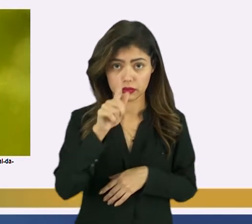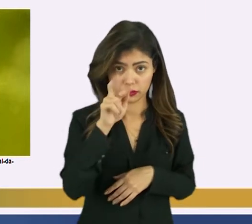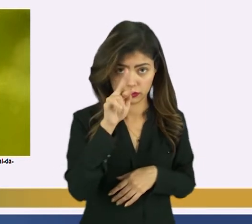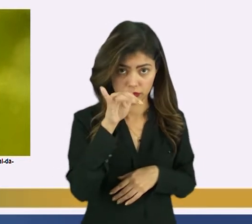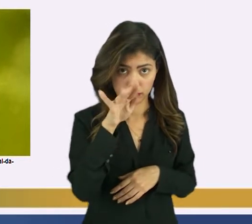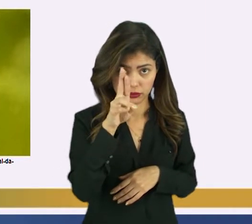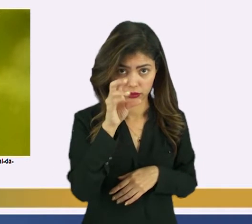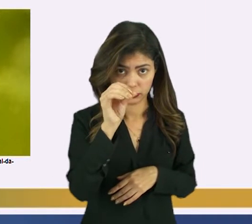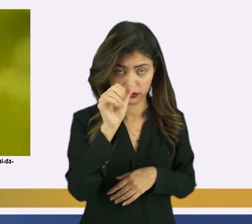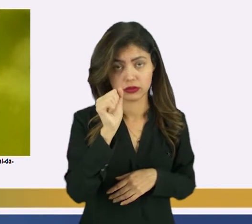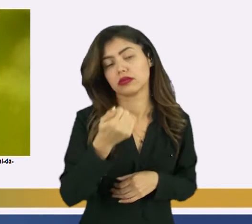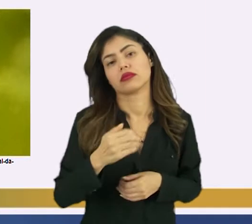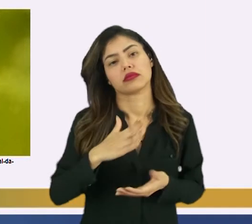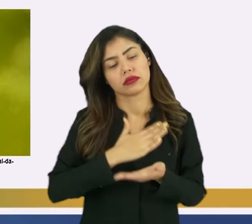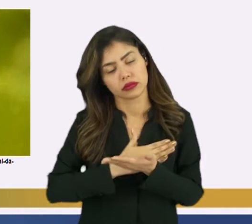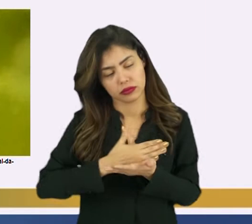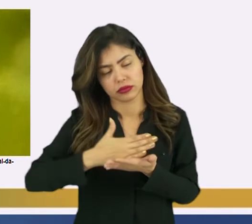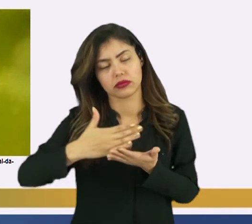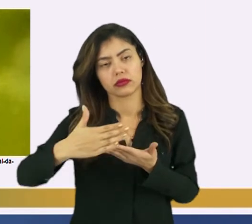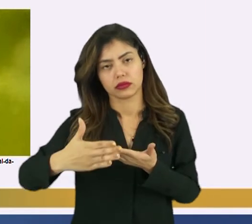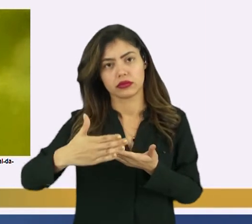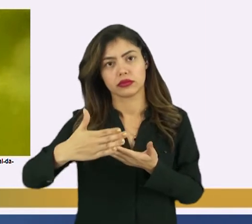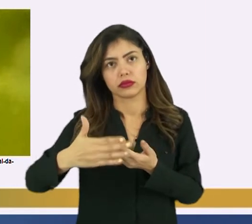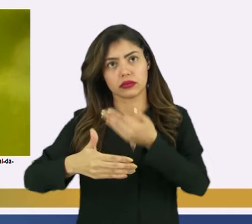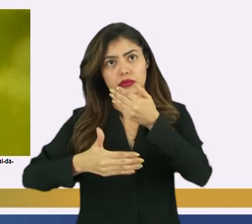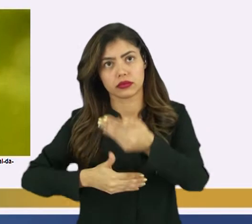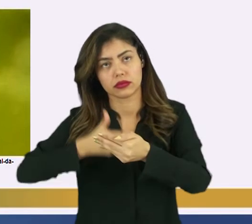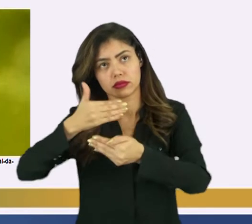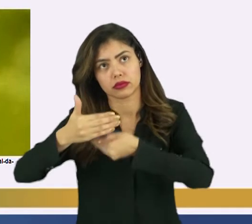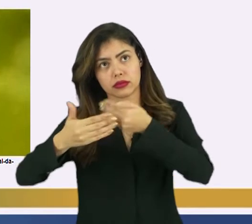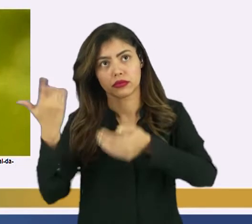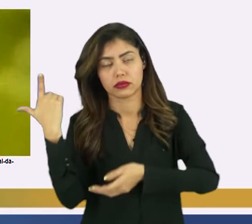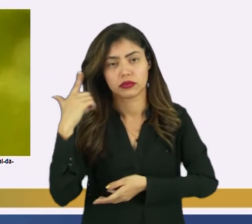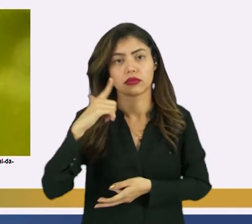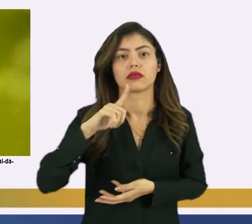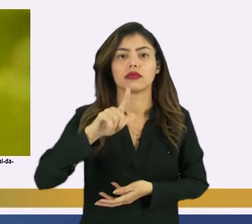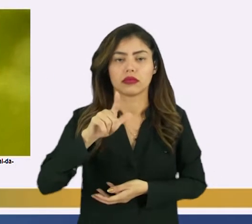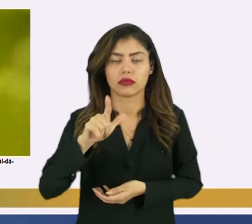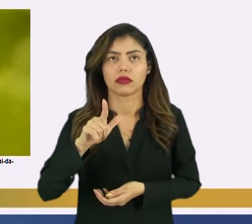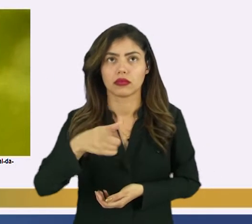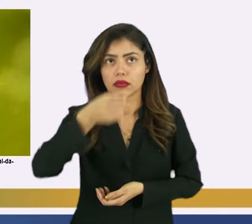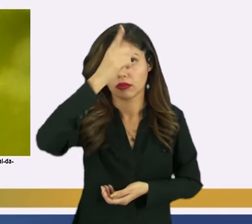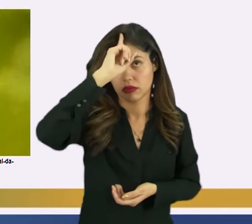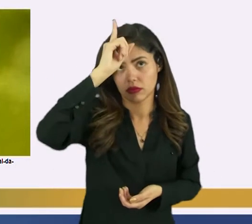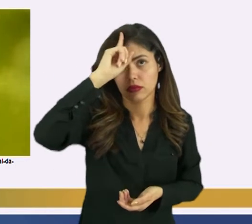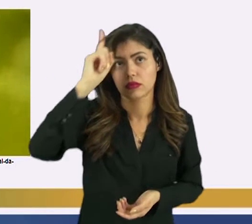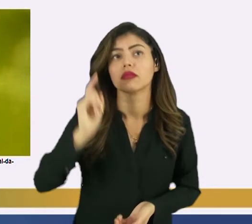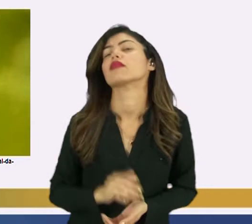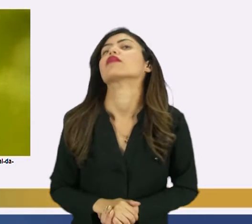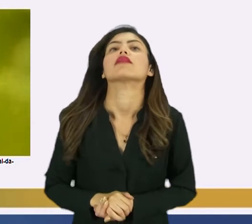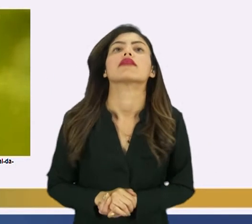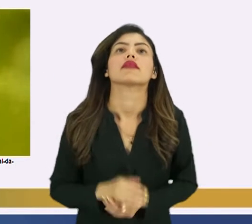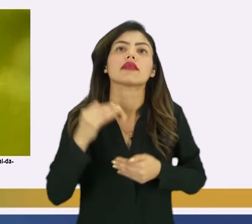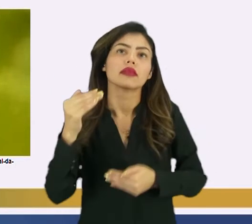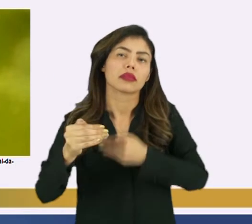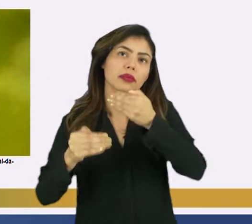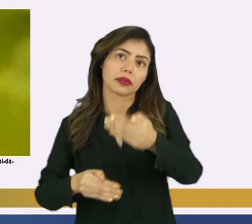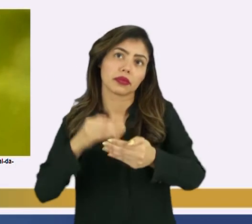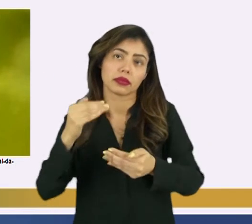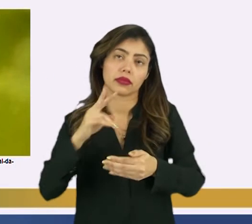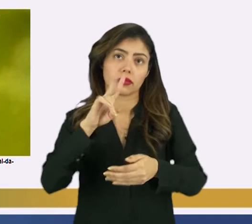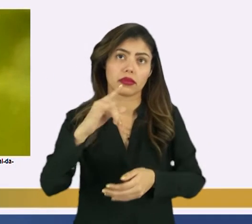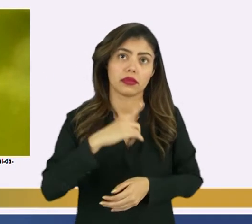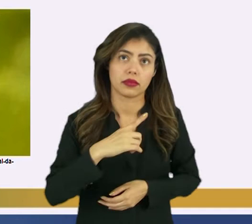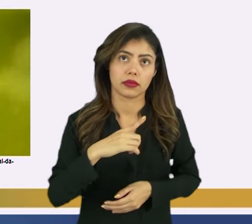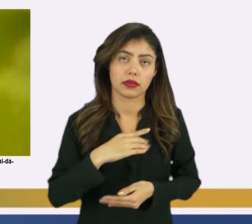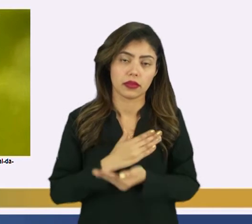famosos girinos, que vão passar por uma metamorfose até conseguir chegar à sua forma adulta, né? Então é um processo que